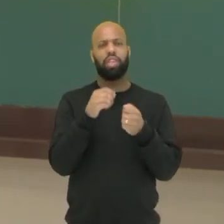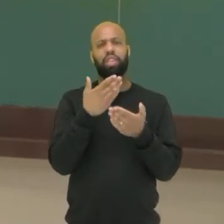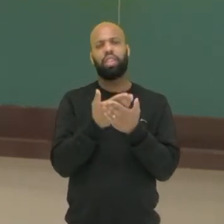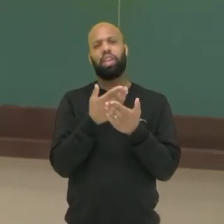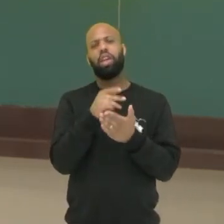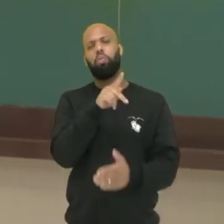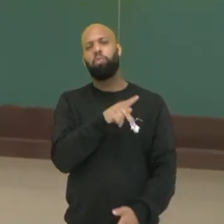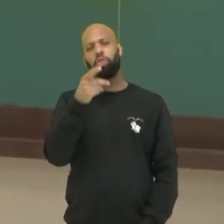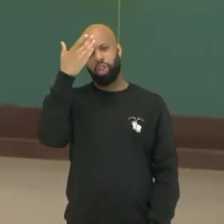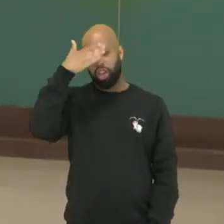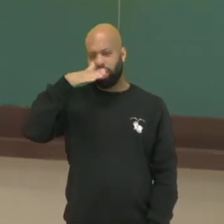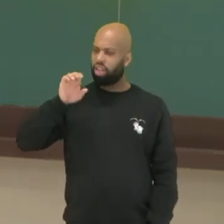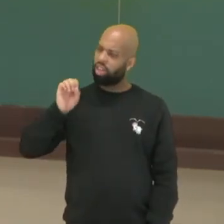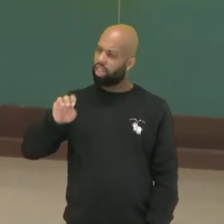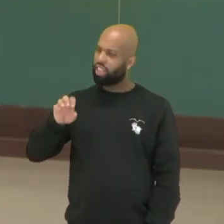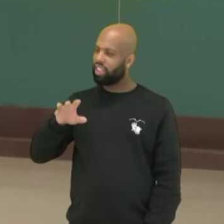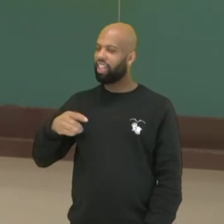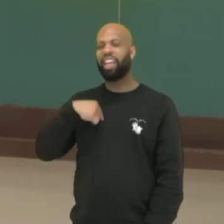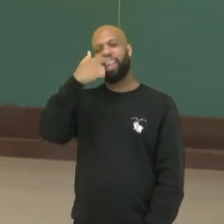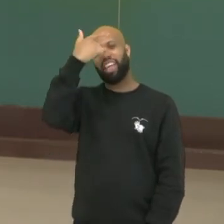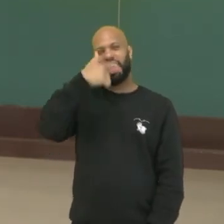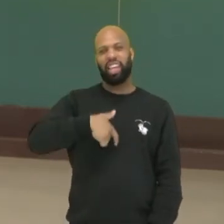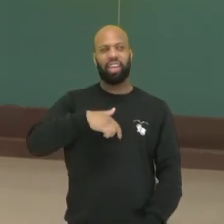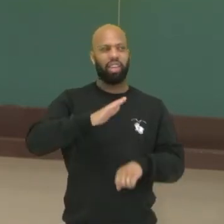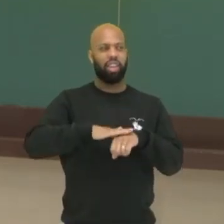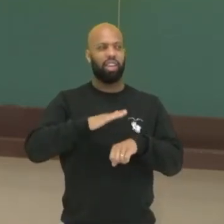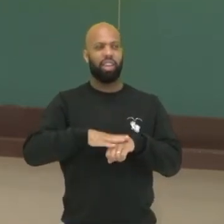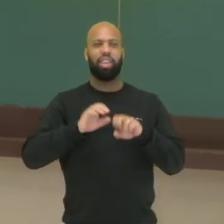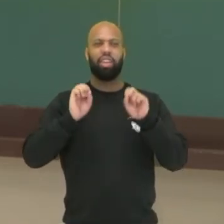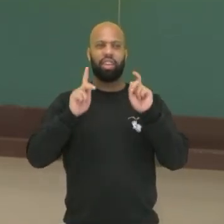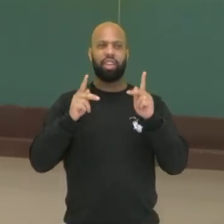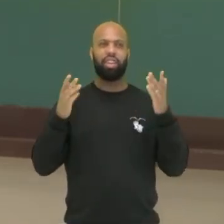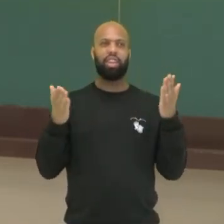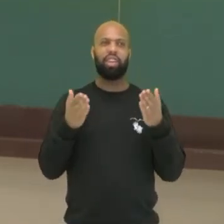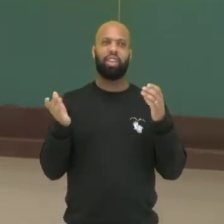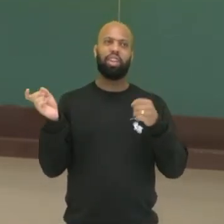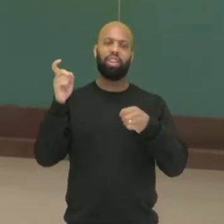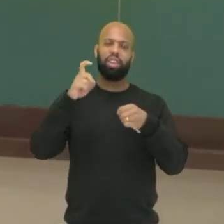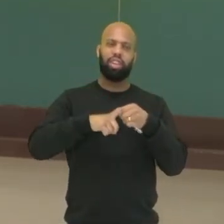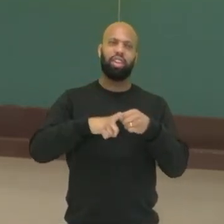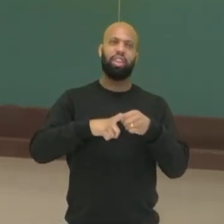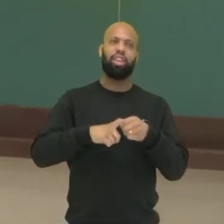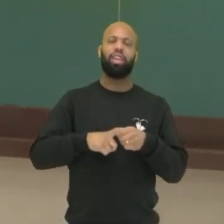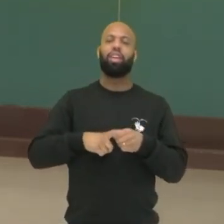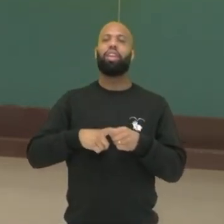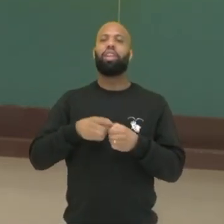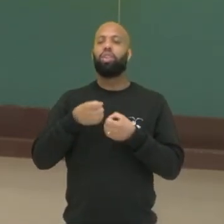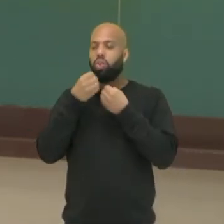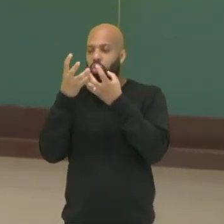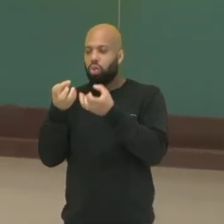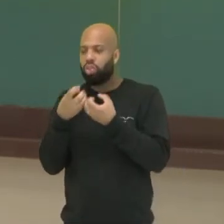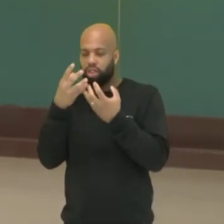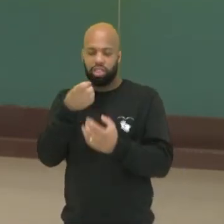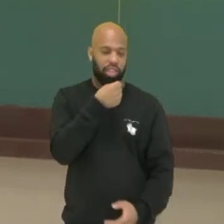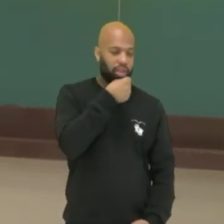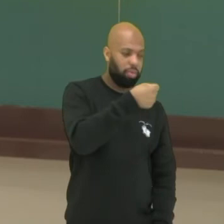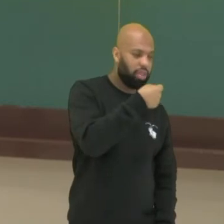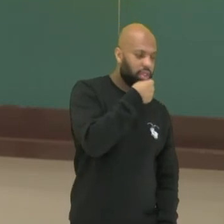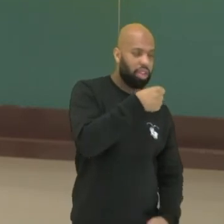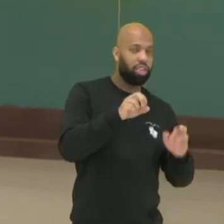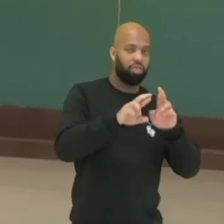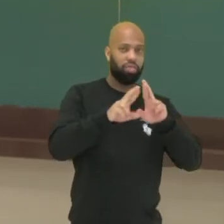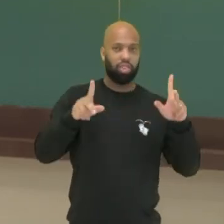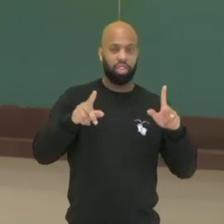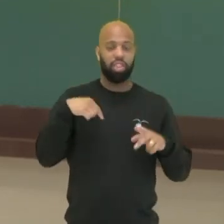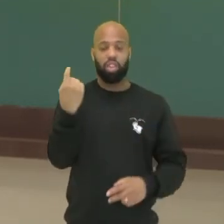que ele te ensina. Sou eu? Mas vamos lá, voltando aqui. Notícia e reportagem são coisas distintas. Estamos falando